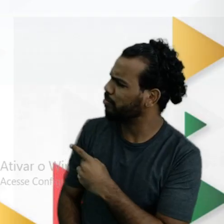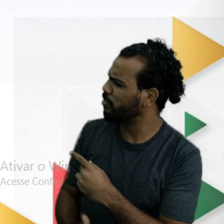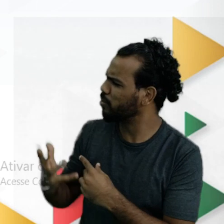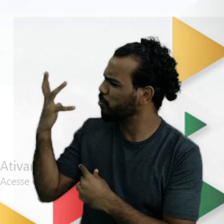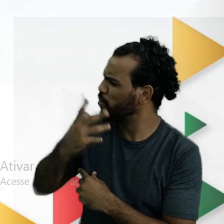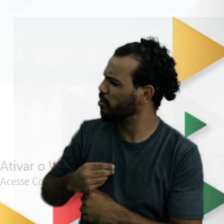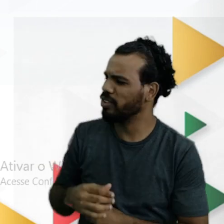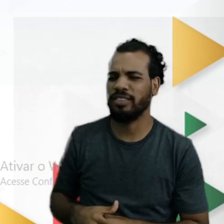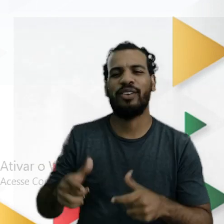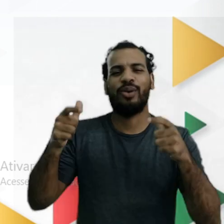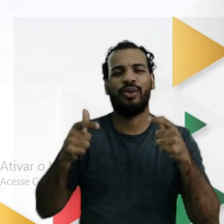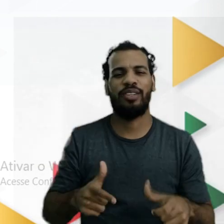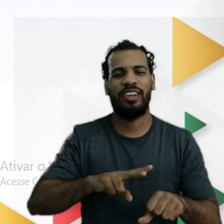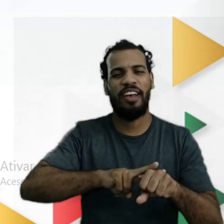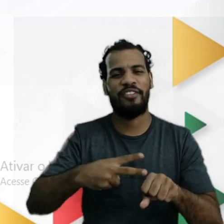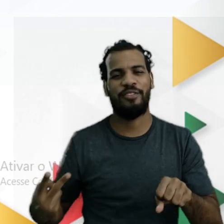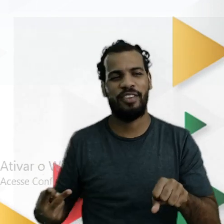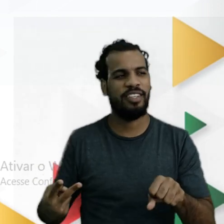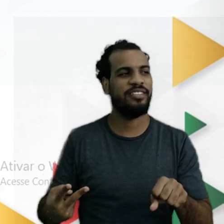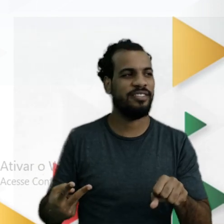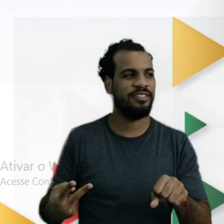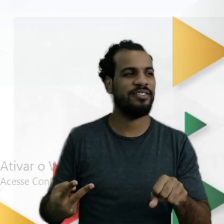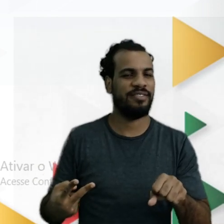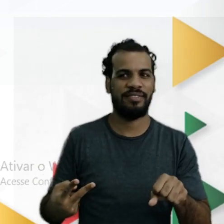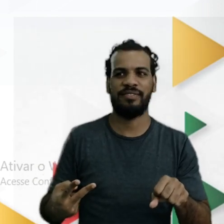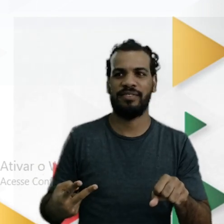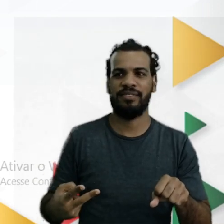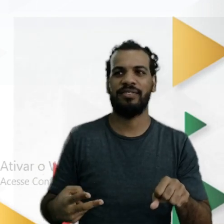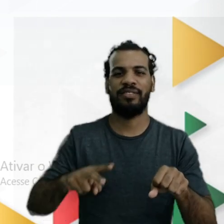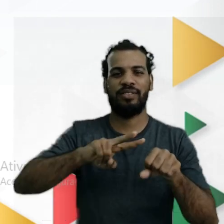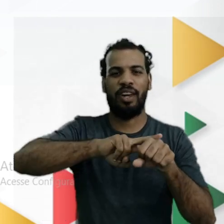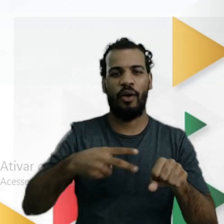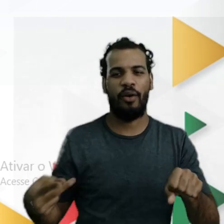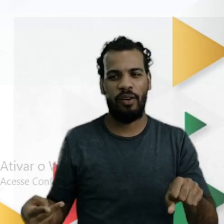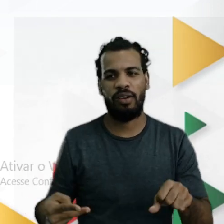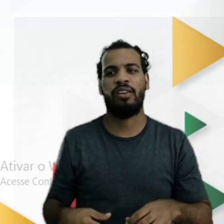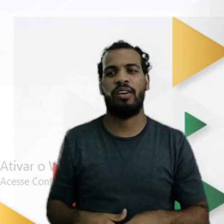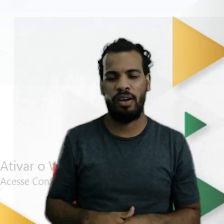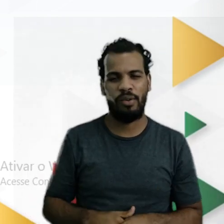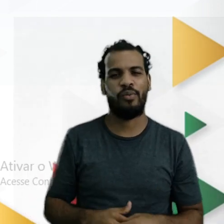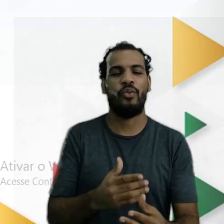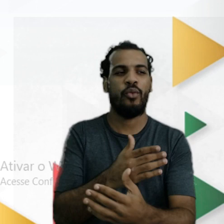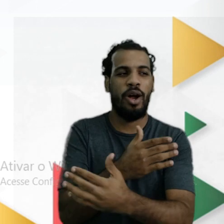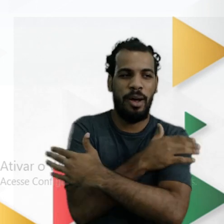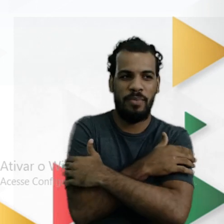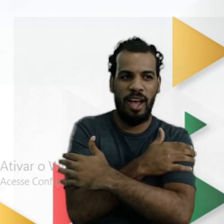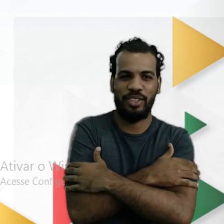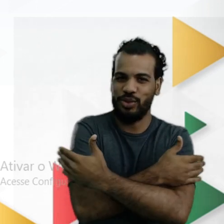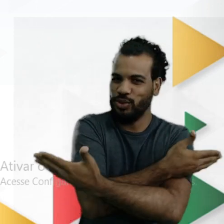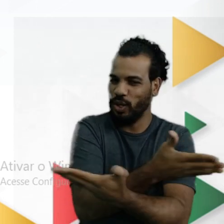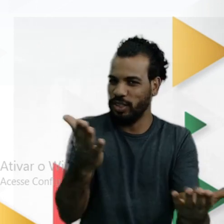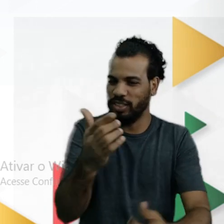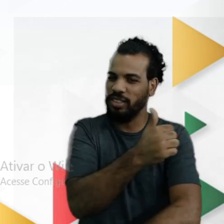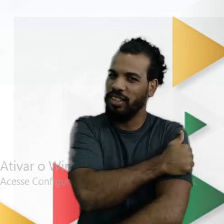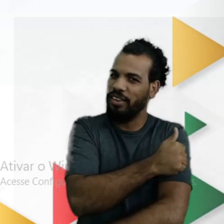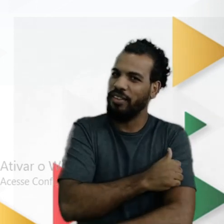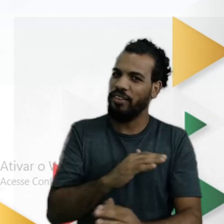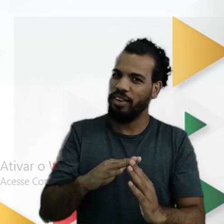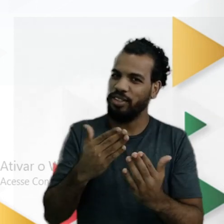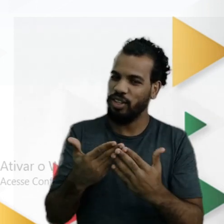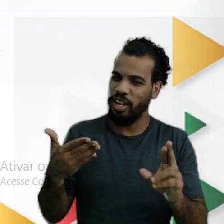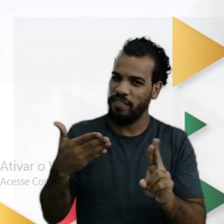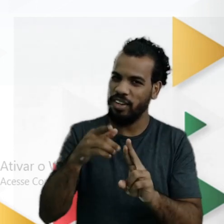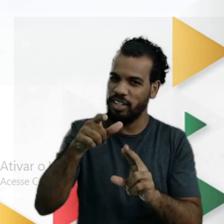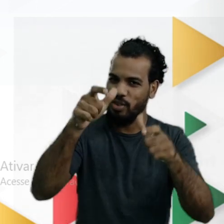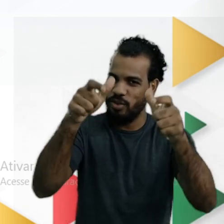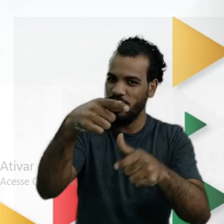A cidade de Arco Verde, a cidade de origem do grupo Cordel do Fogo Cantado. Um abraço para todos os estudantes das escolas de referência